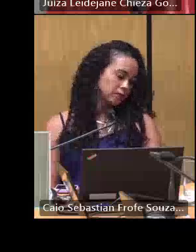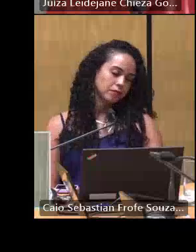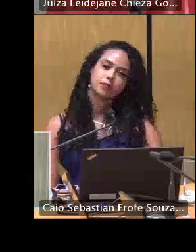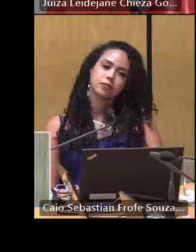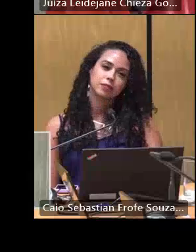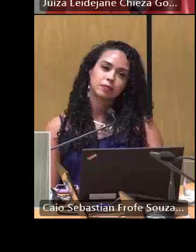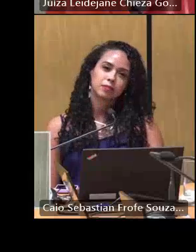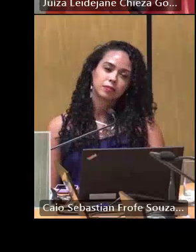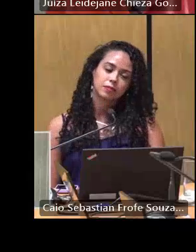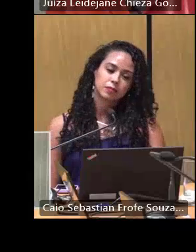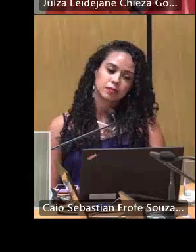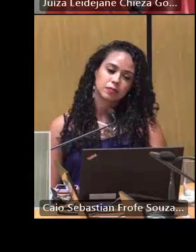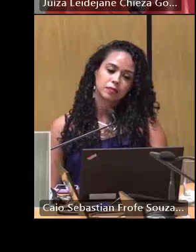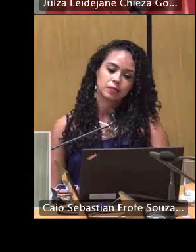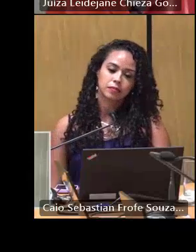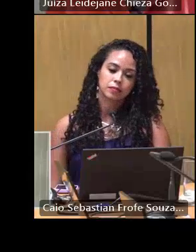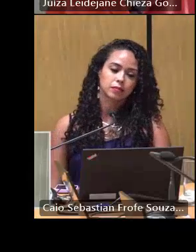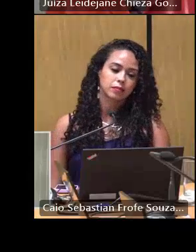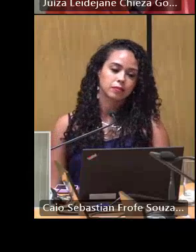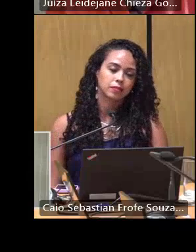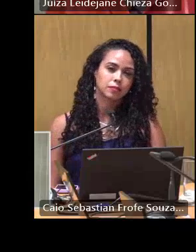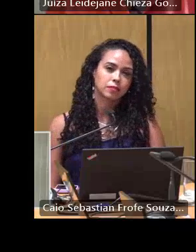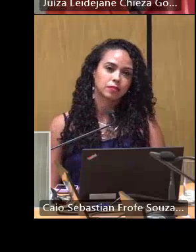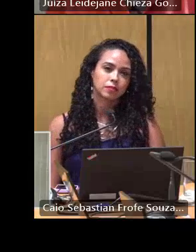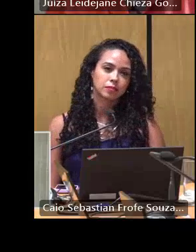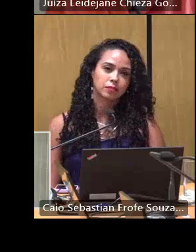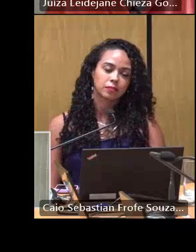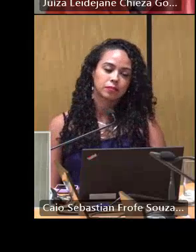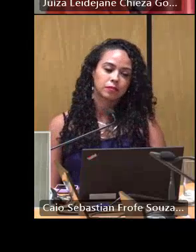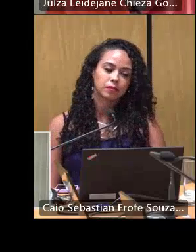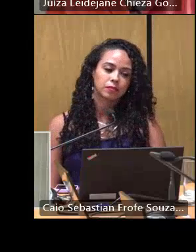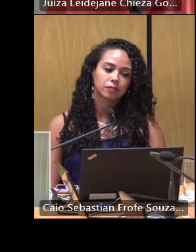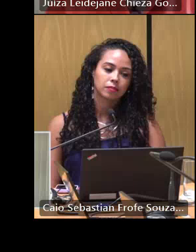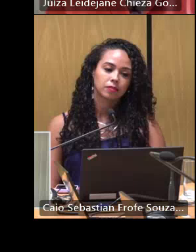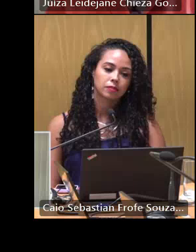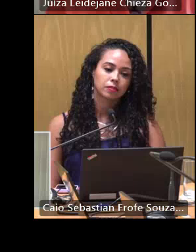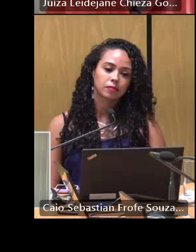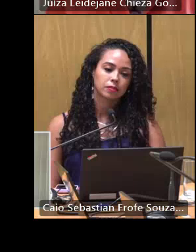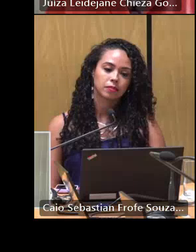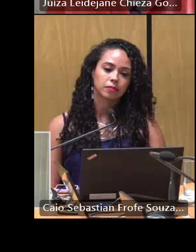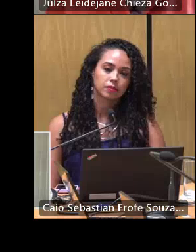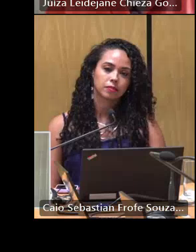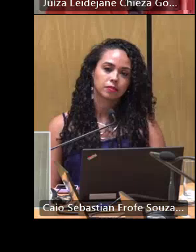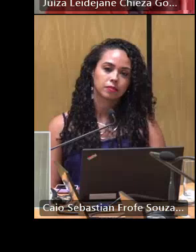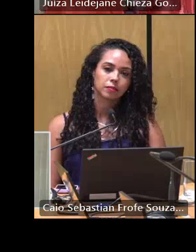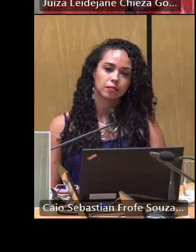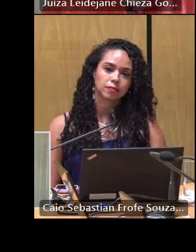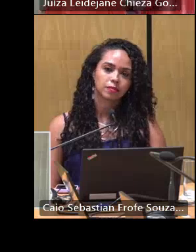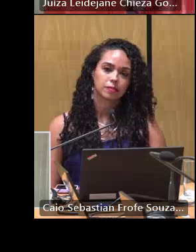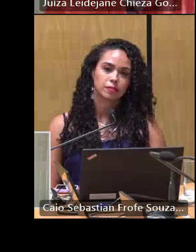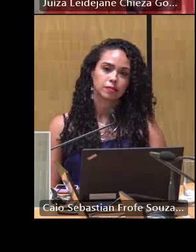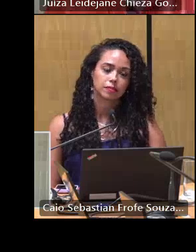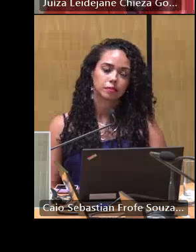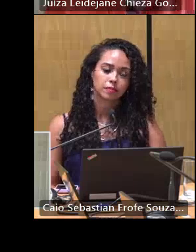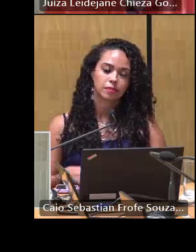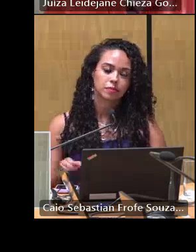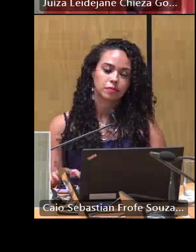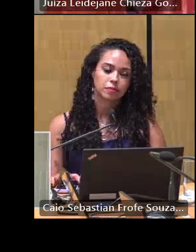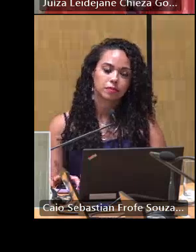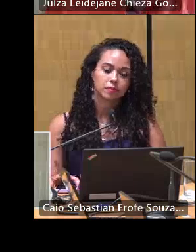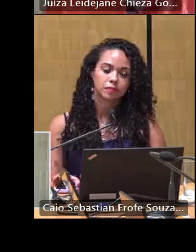escravizados tornando-se o local o maior porto de comércio de mercadoria humana do país toda a estrutura